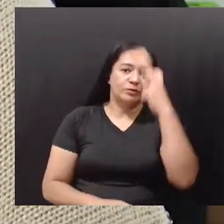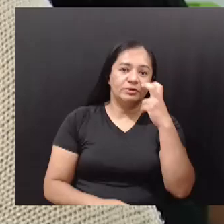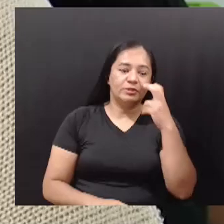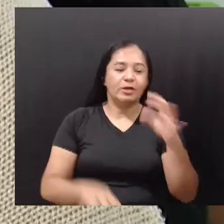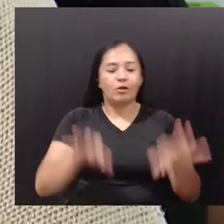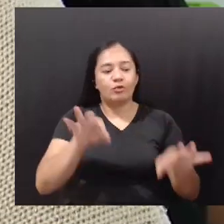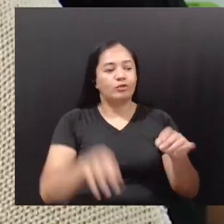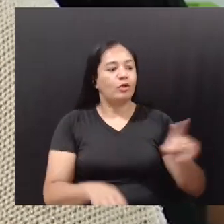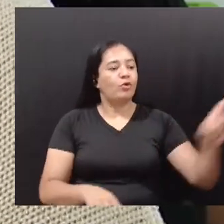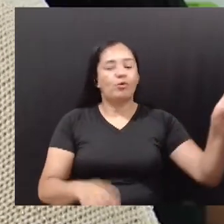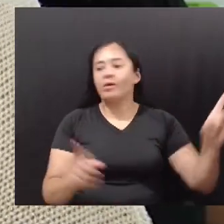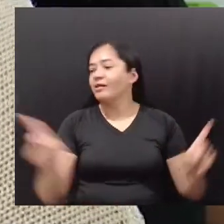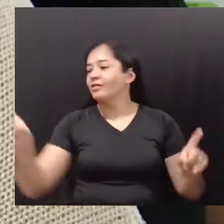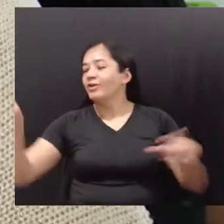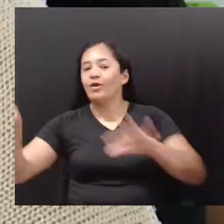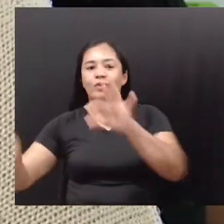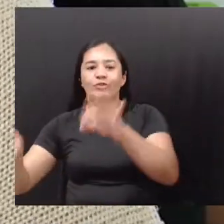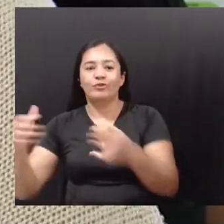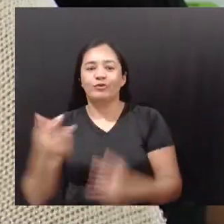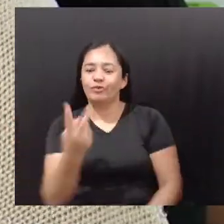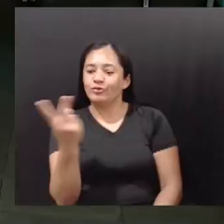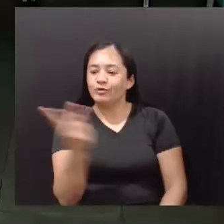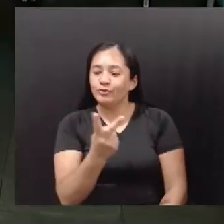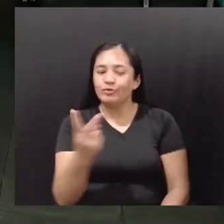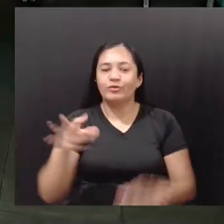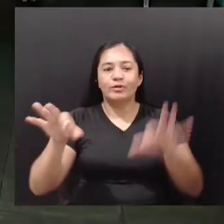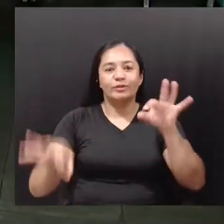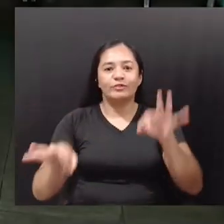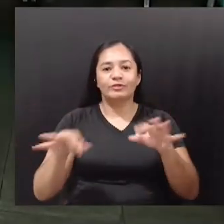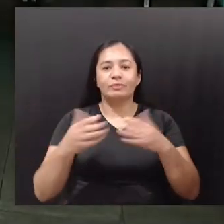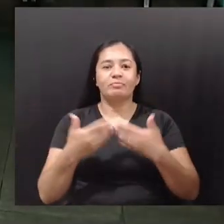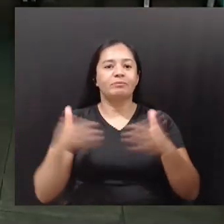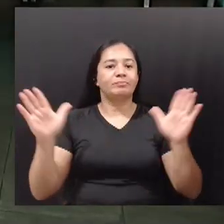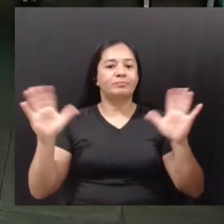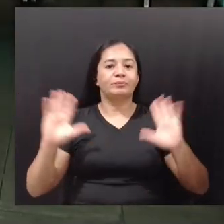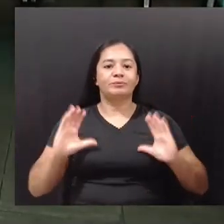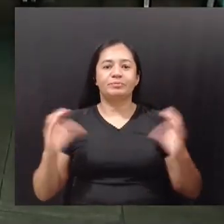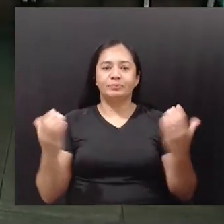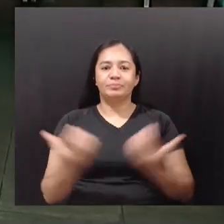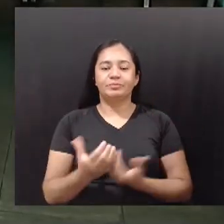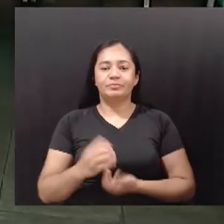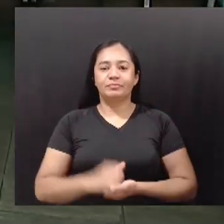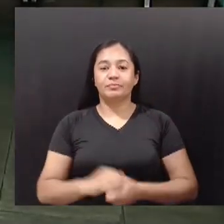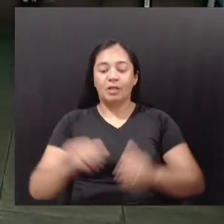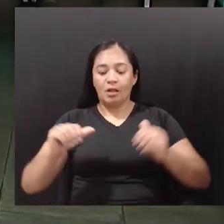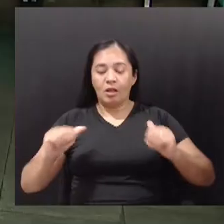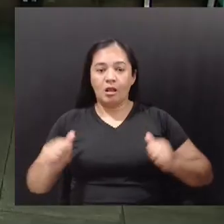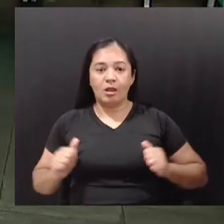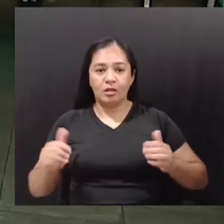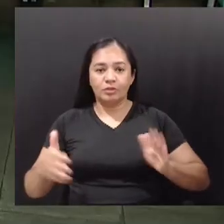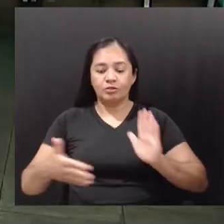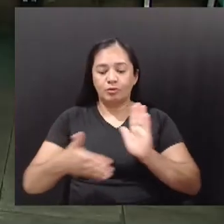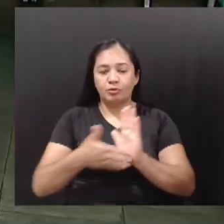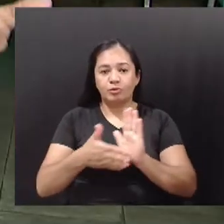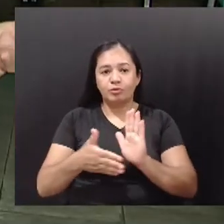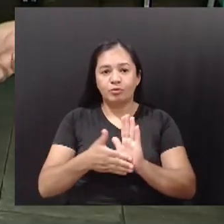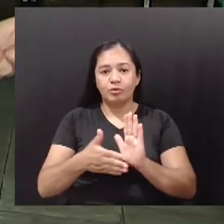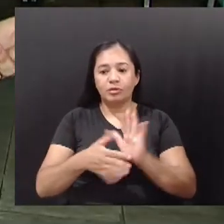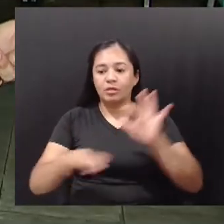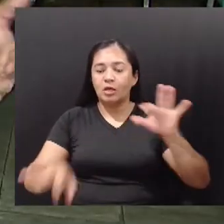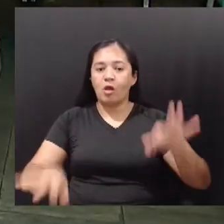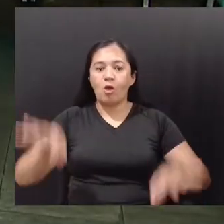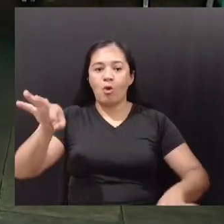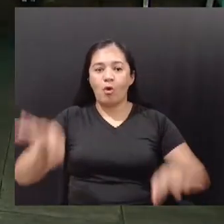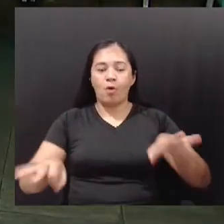fazendo atividade, mas é aberta a toda a comunidade. Bom, a iniciativa promove oficinas teóricas e